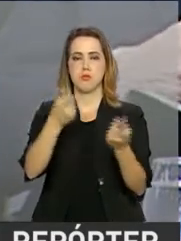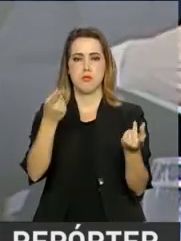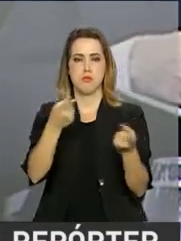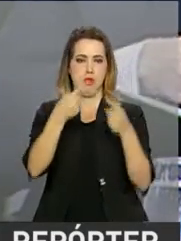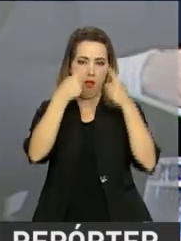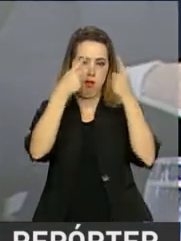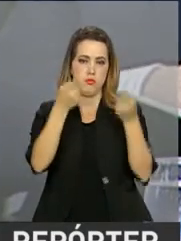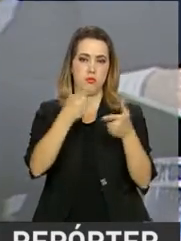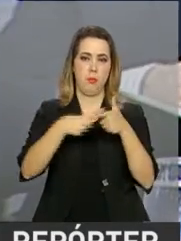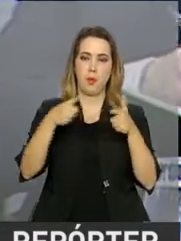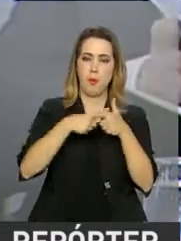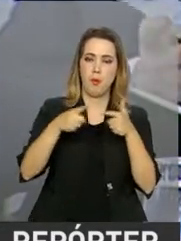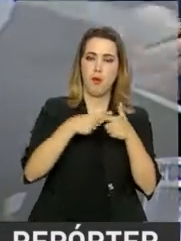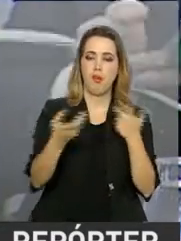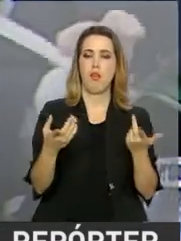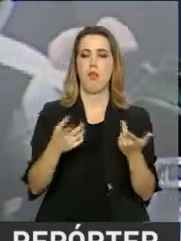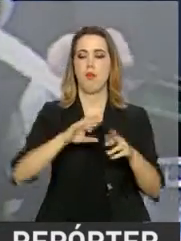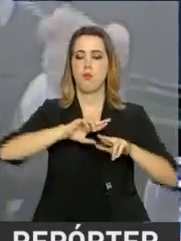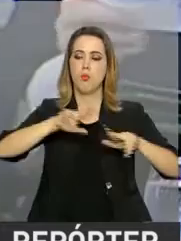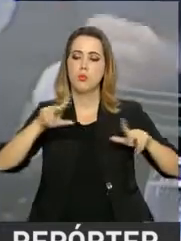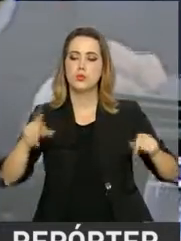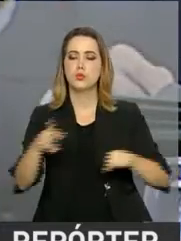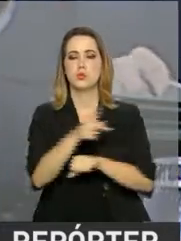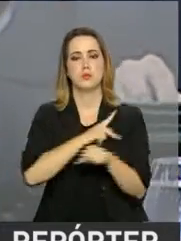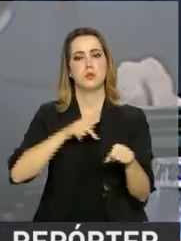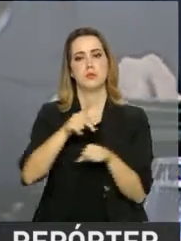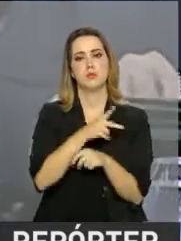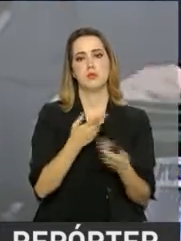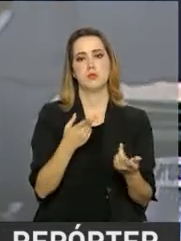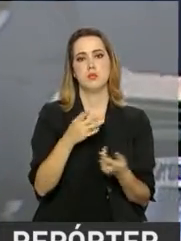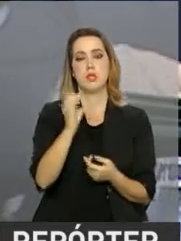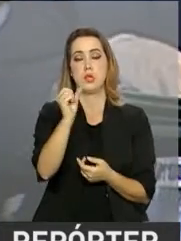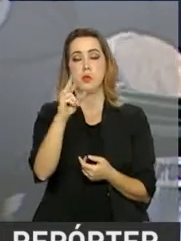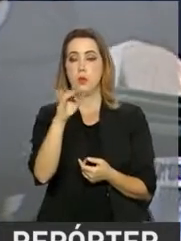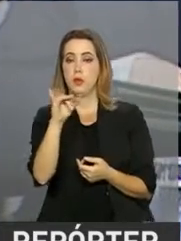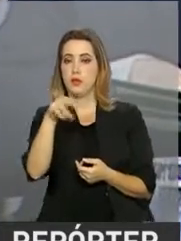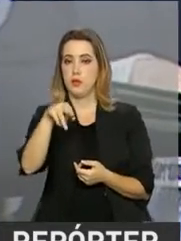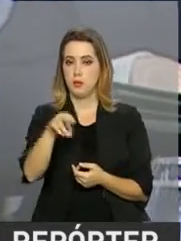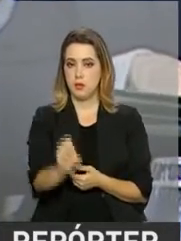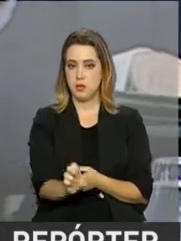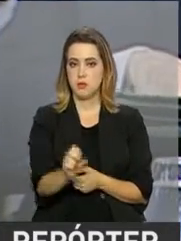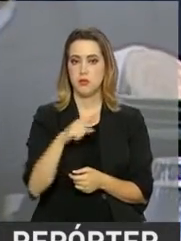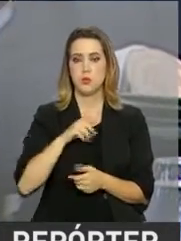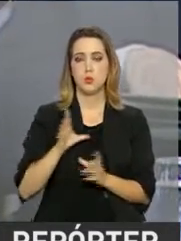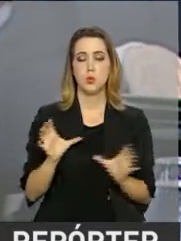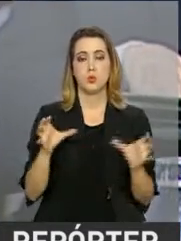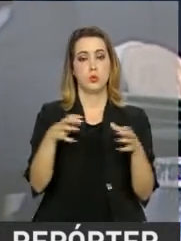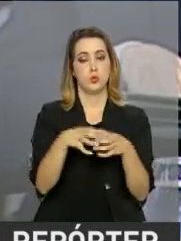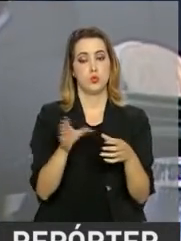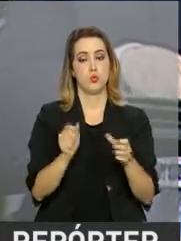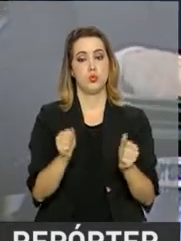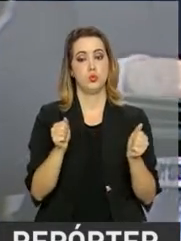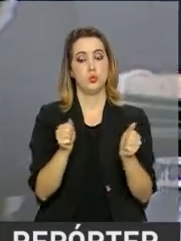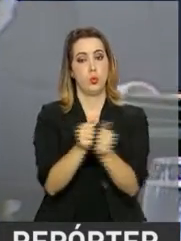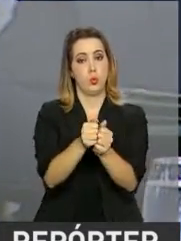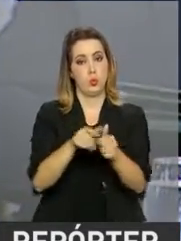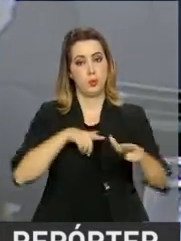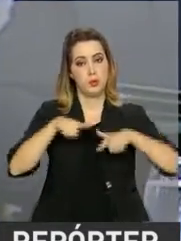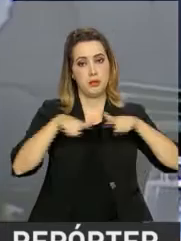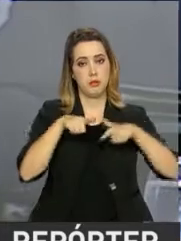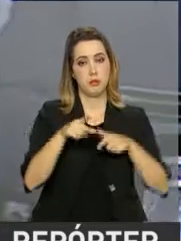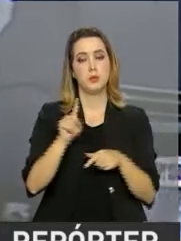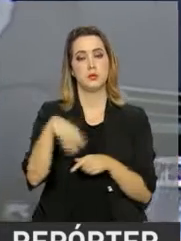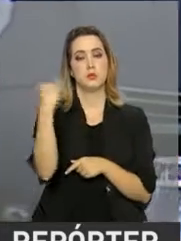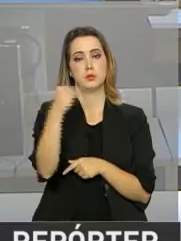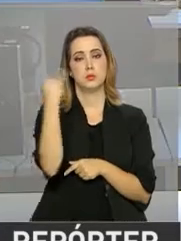é né da transnacionalidade do crime eu acho que esta ação conjunta é fundamental para os